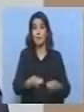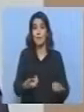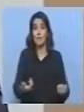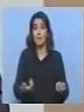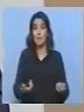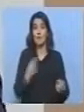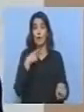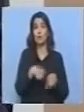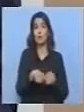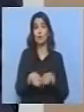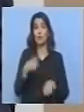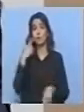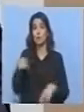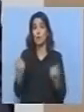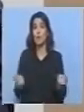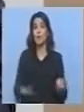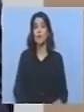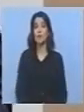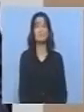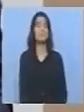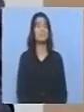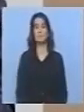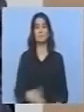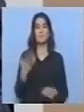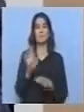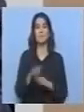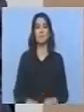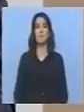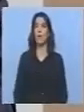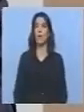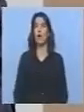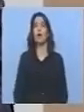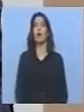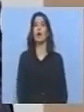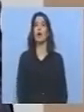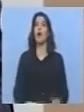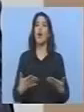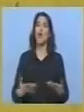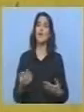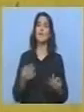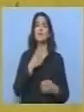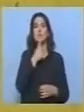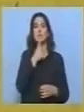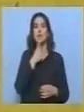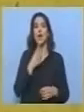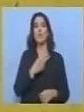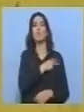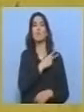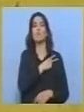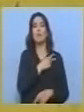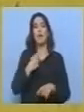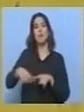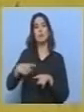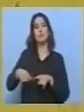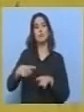e às políticas públicas. Exemplo, agora houve uma decisão de baixar o valor das propinas.